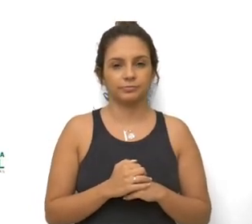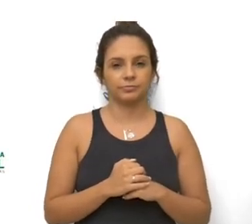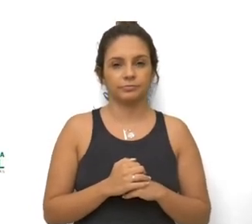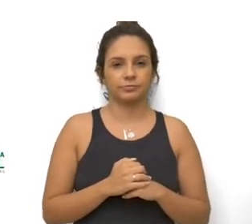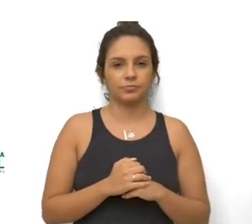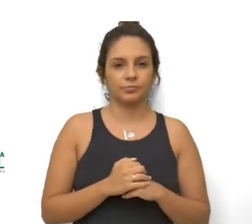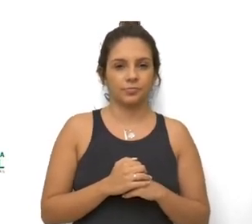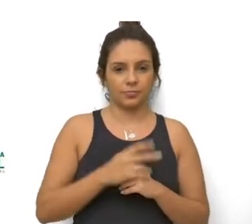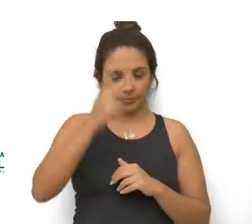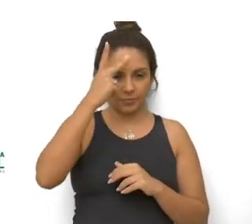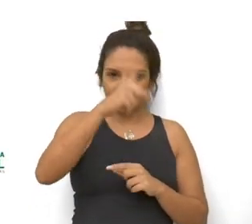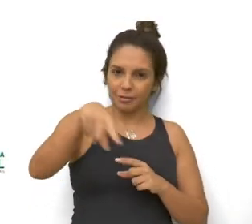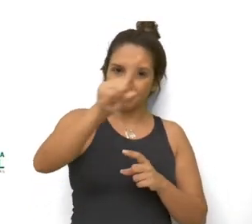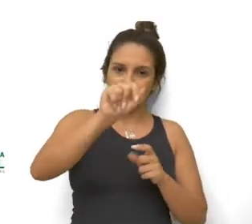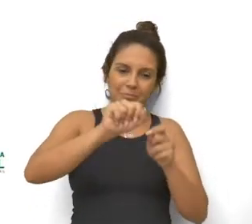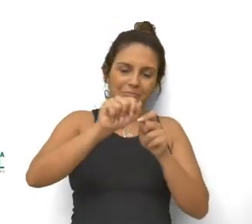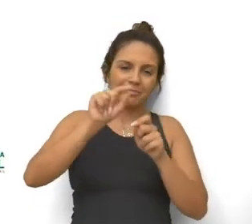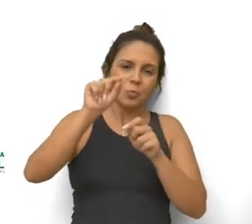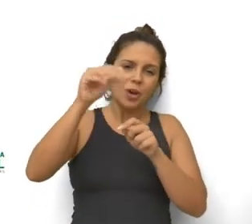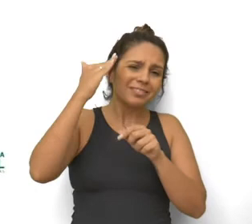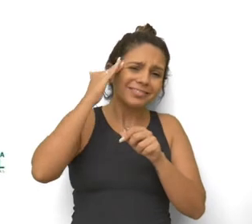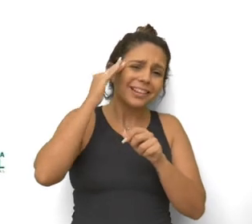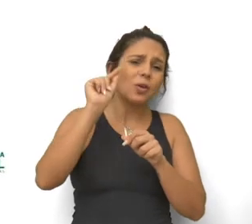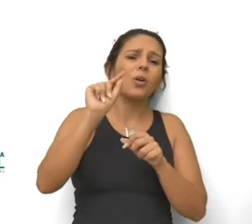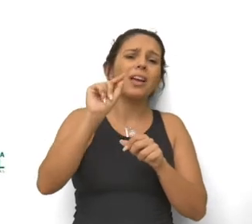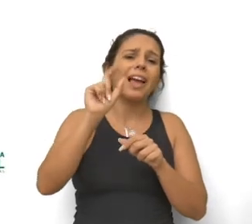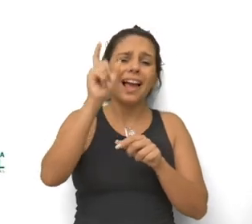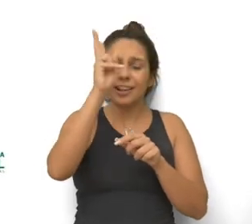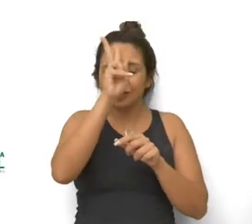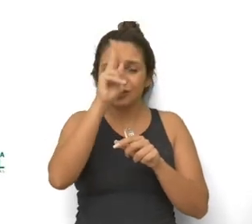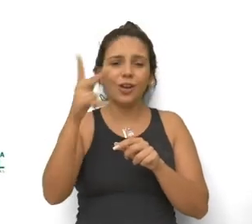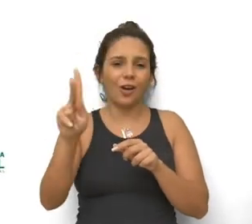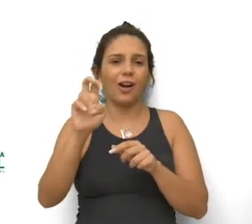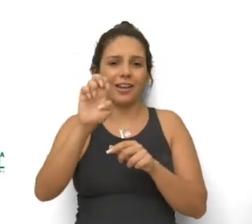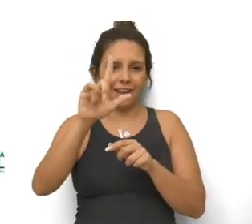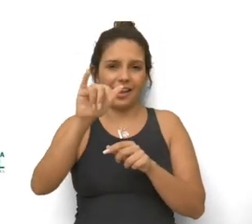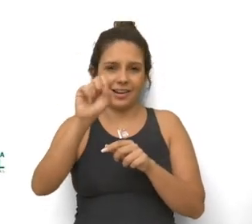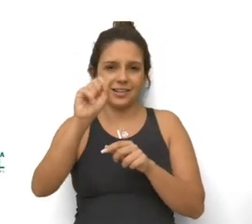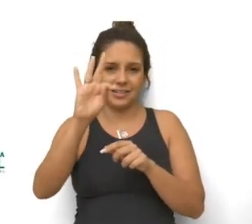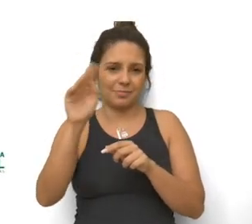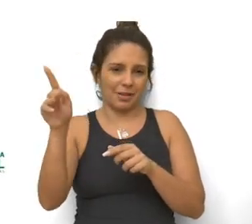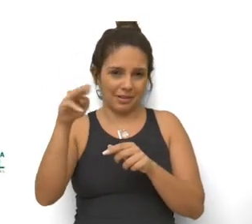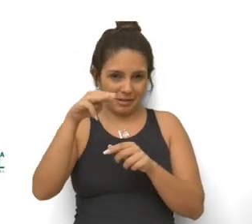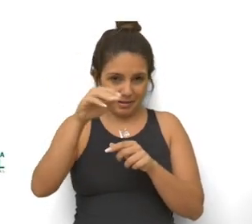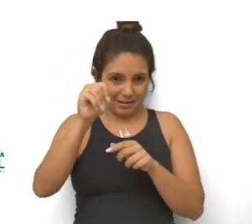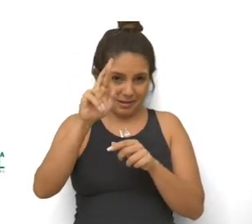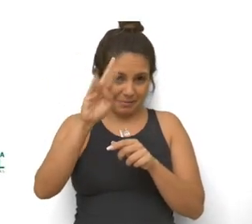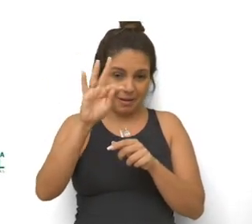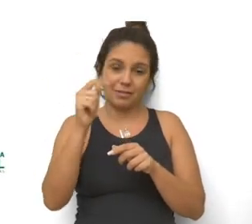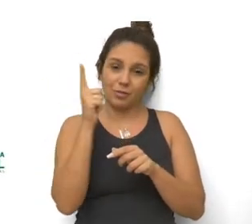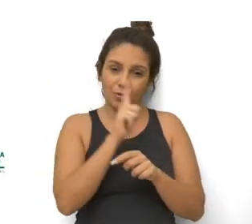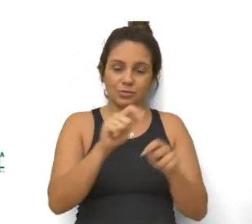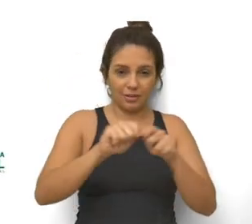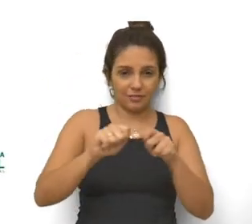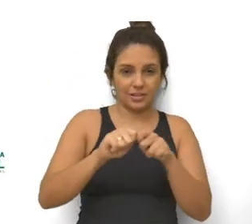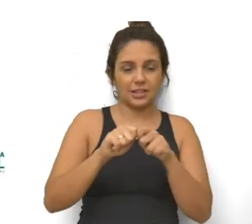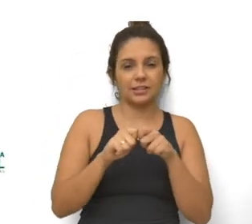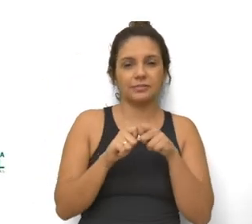E para vocês também perceberem assim que lindo que é isso que a Martha consegue